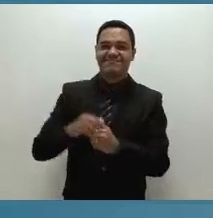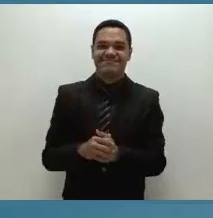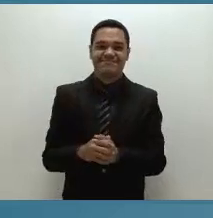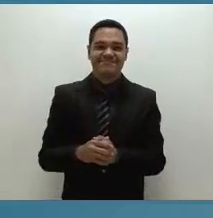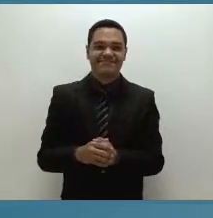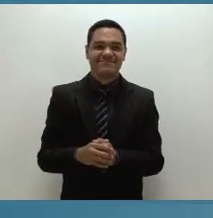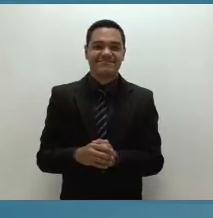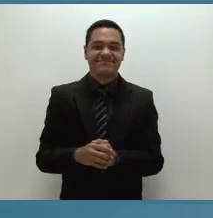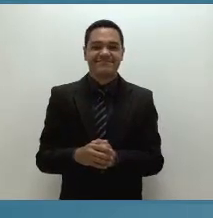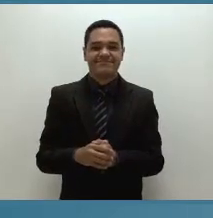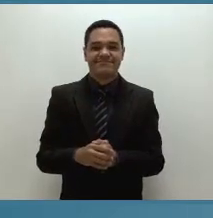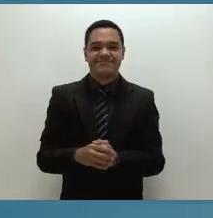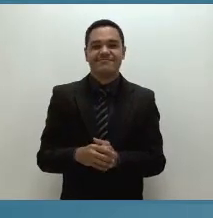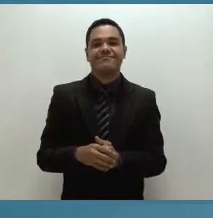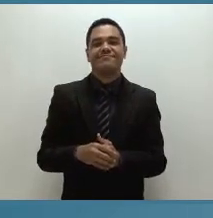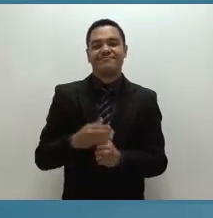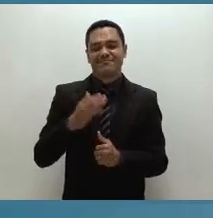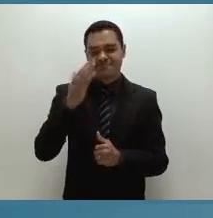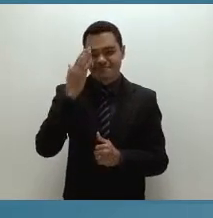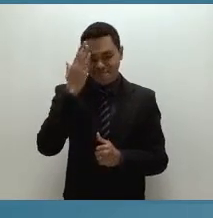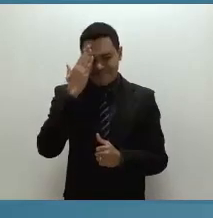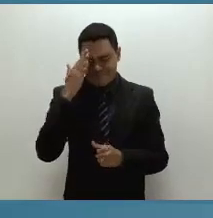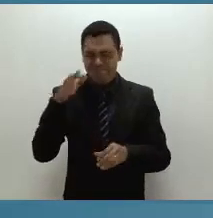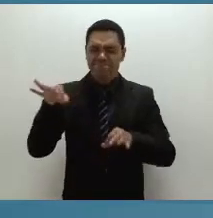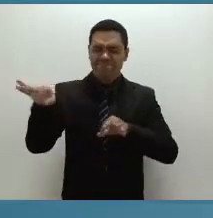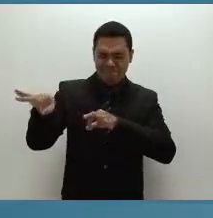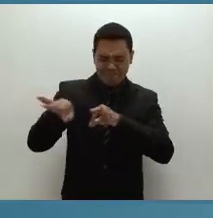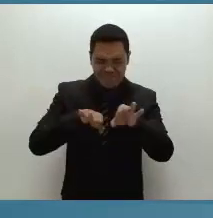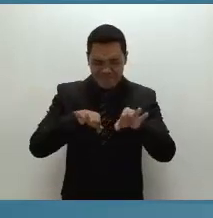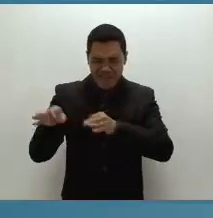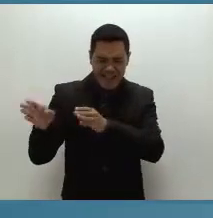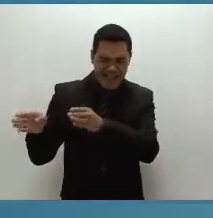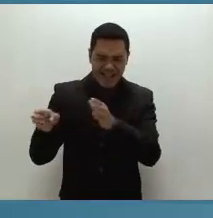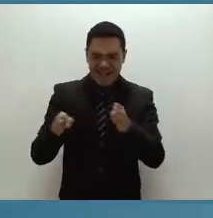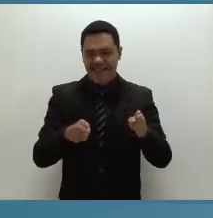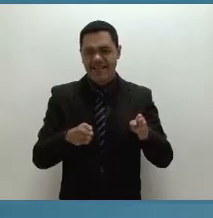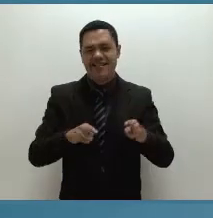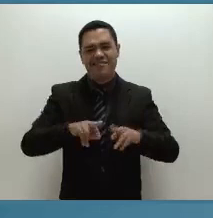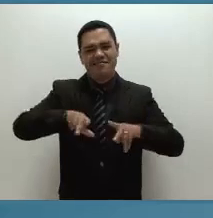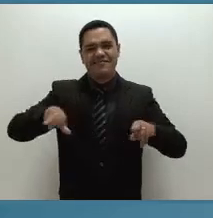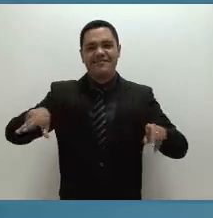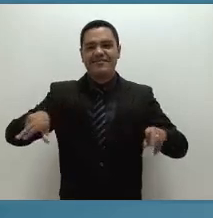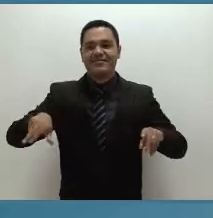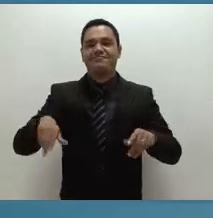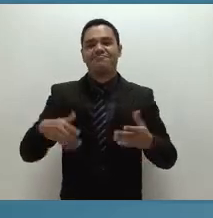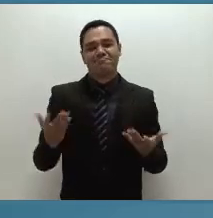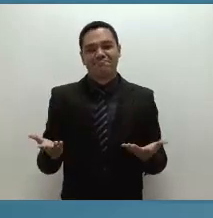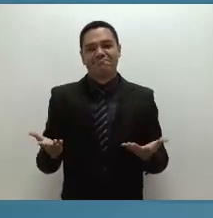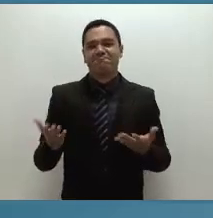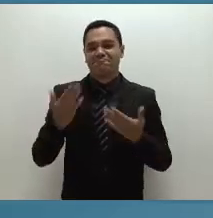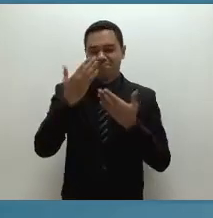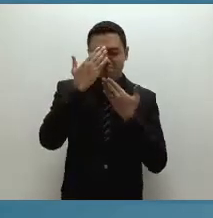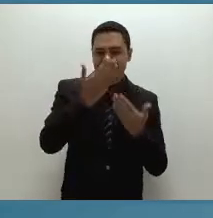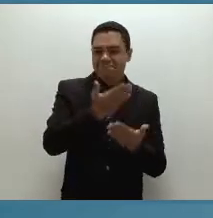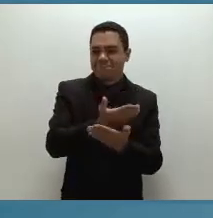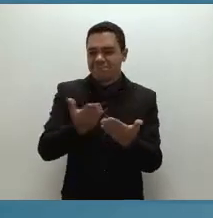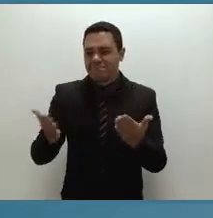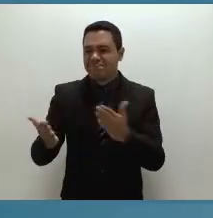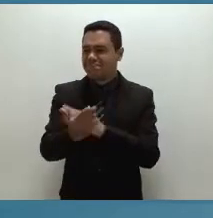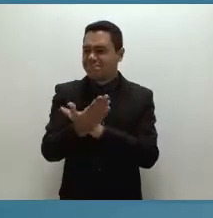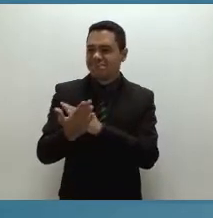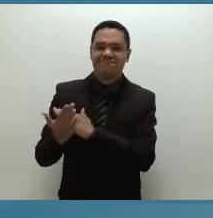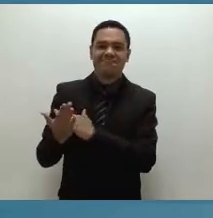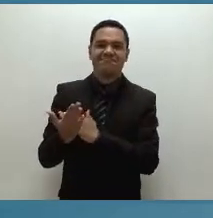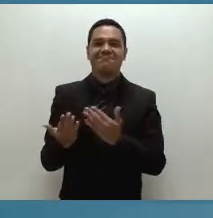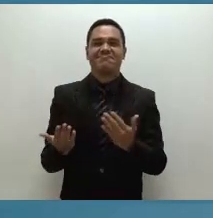demanda uma série de providências e eu quero agradecer a todos os que me ajudaram, inclusive pedindo a Vossa Excelência